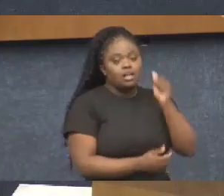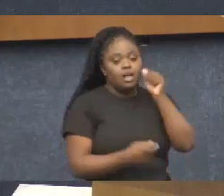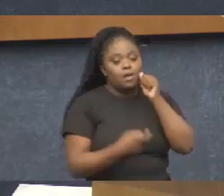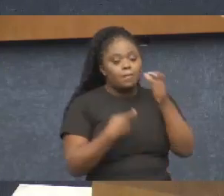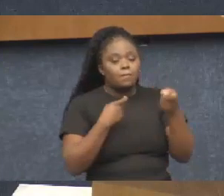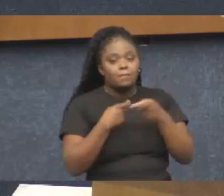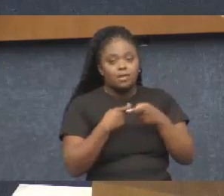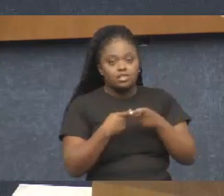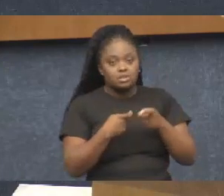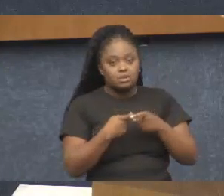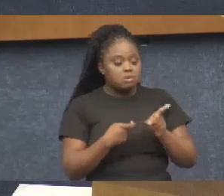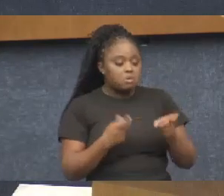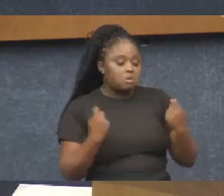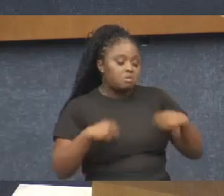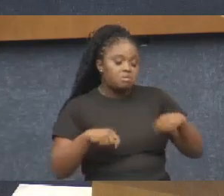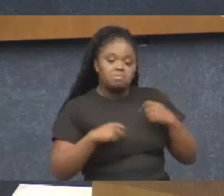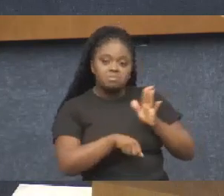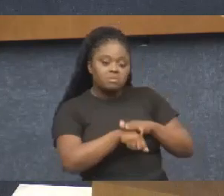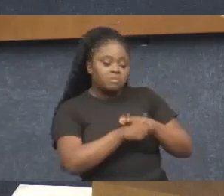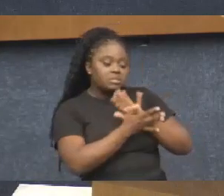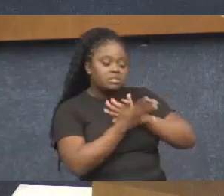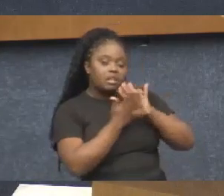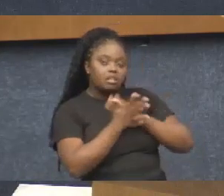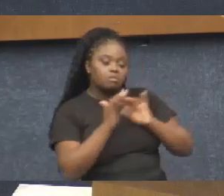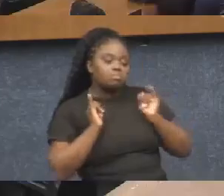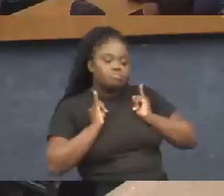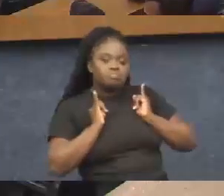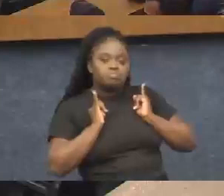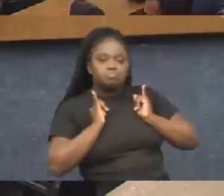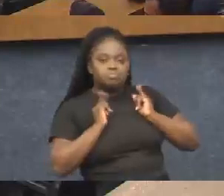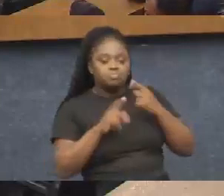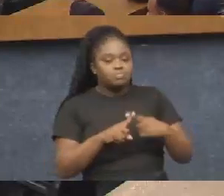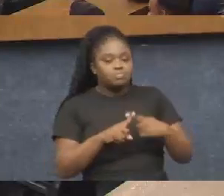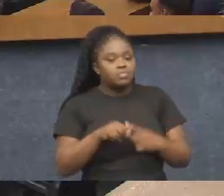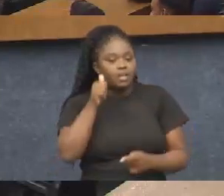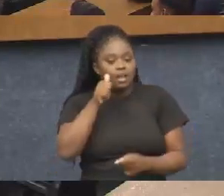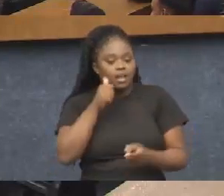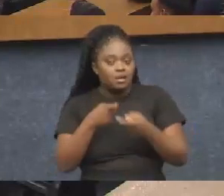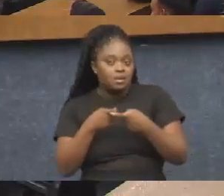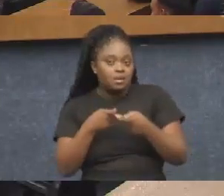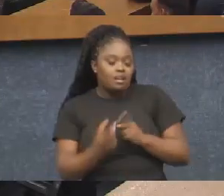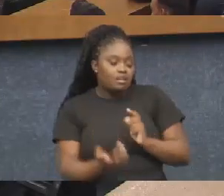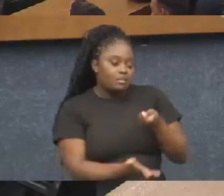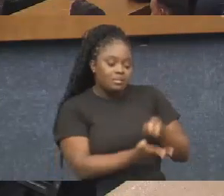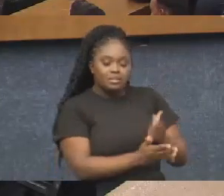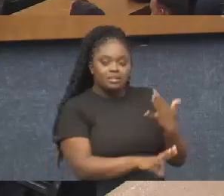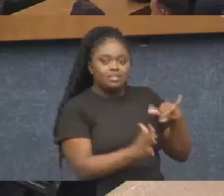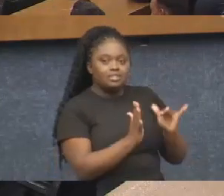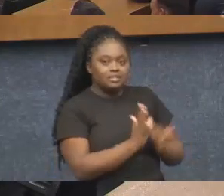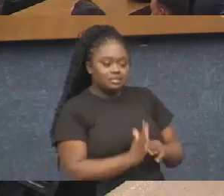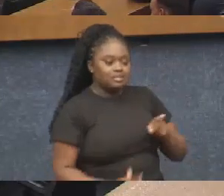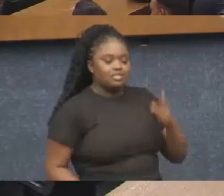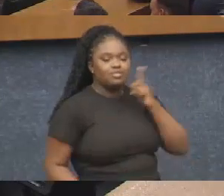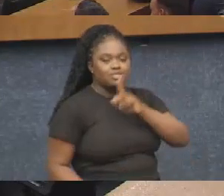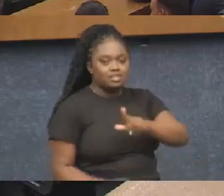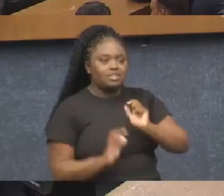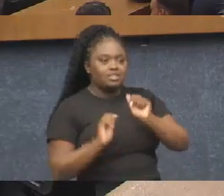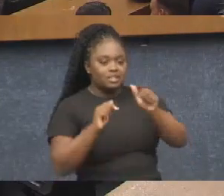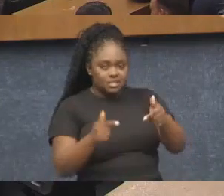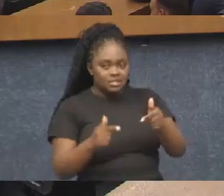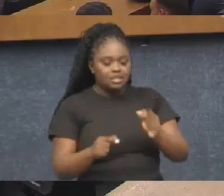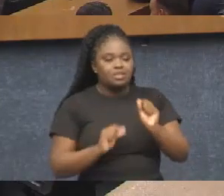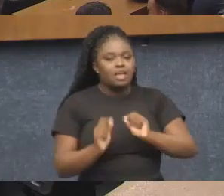e sem necessidade de fazer mais nada na vida, pois já pode ser bancado pelo resto da vida e conseguiu fazer o que toda pessoa sonha quando trabalha na